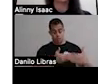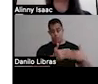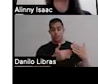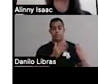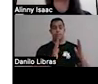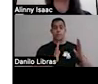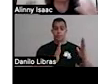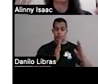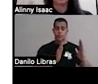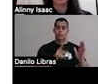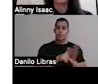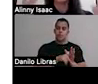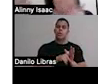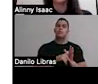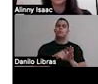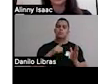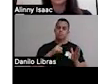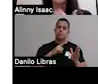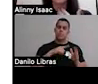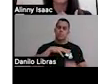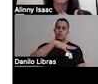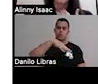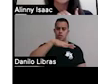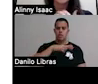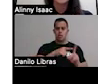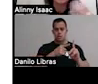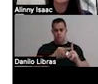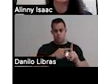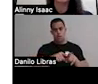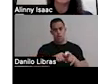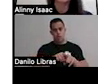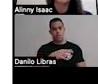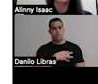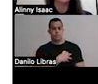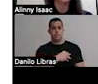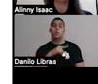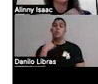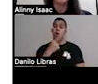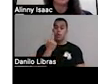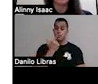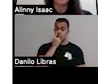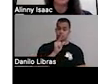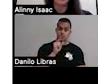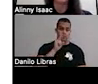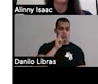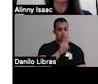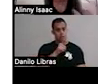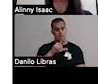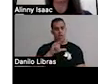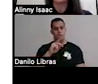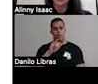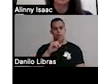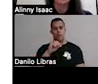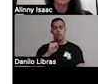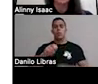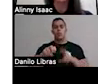do desenvolvimento, né, que envolvem gestação e lactação, a gente só consegue obter, portanto, esses lipídios por meio, né, da